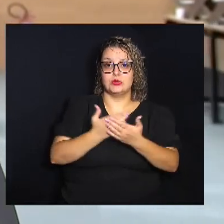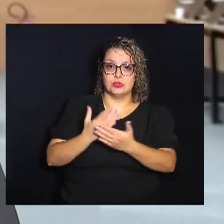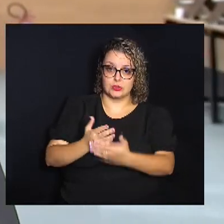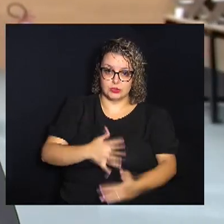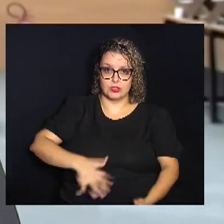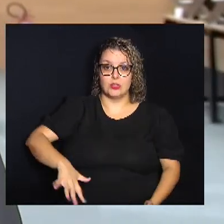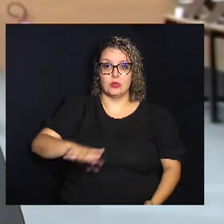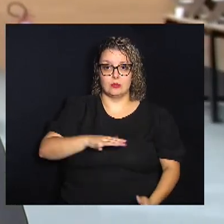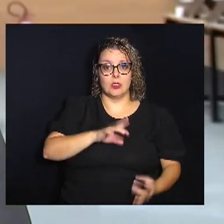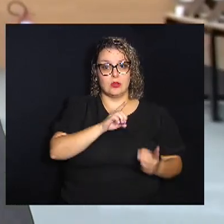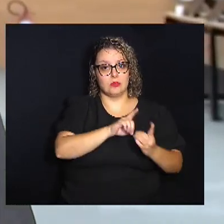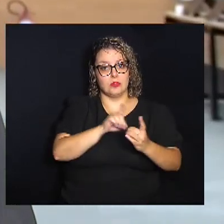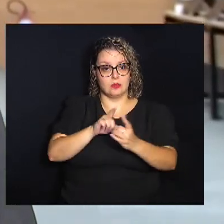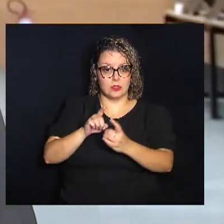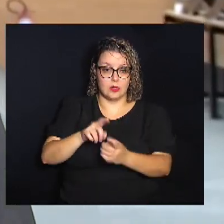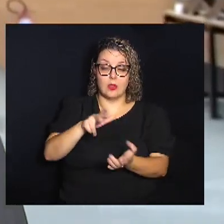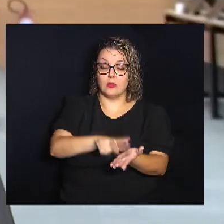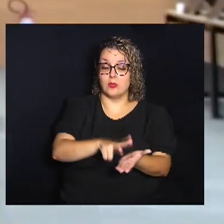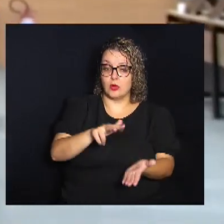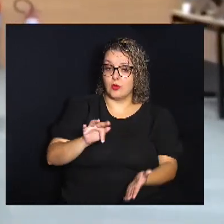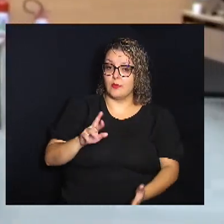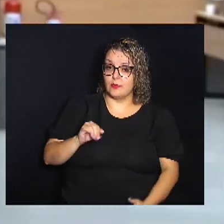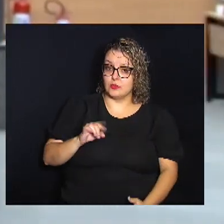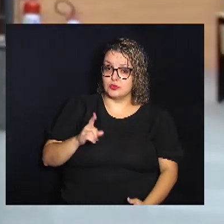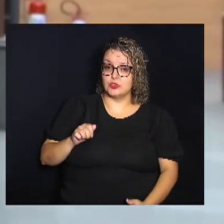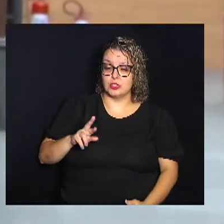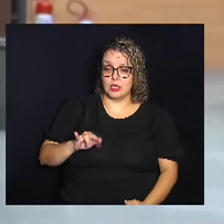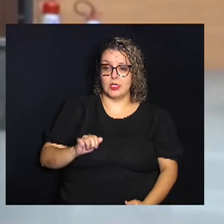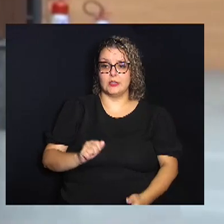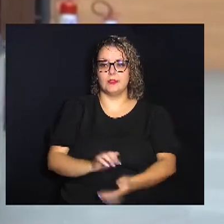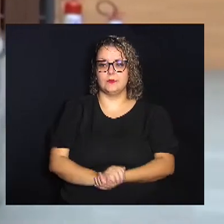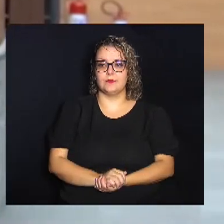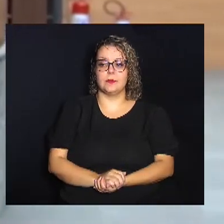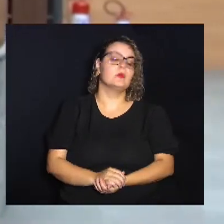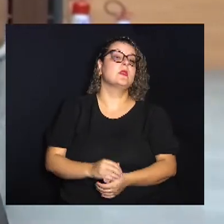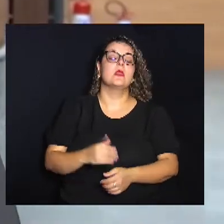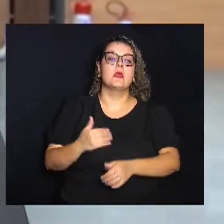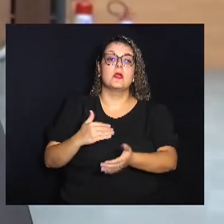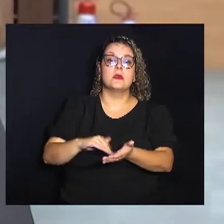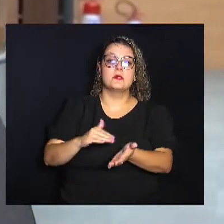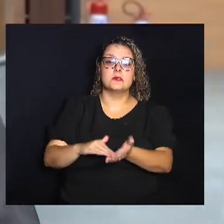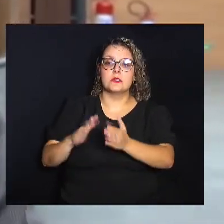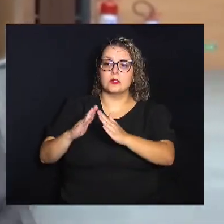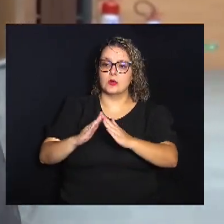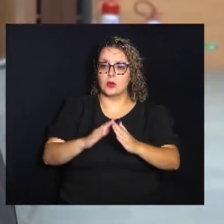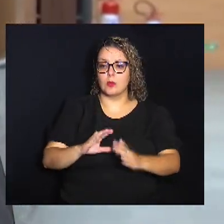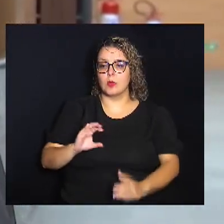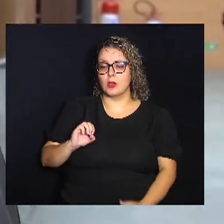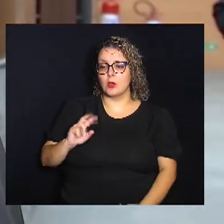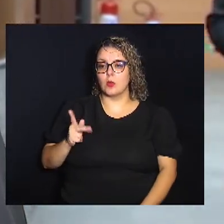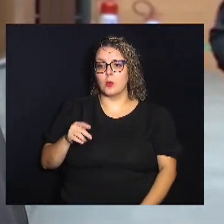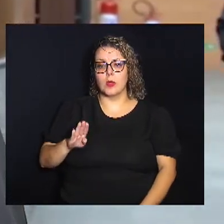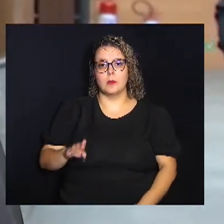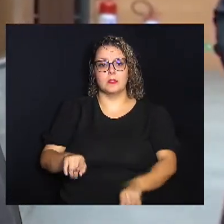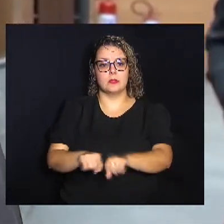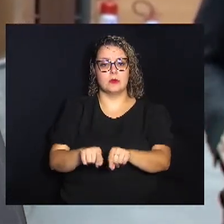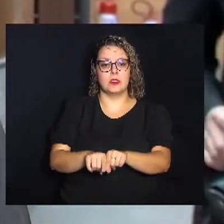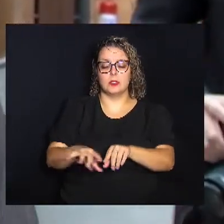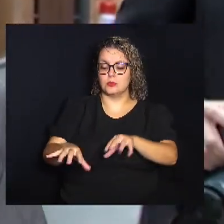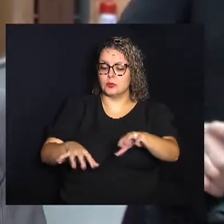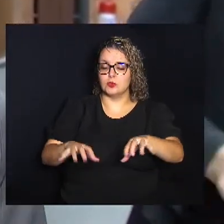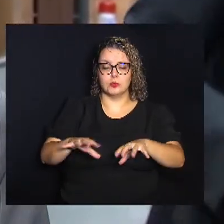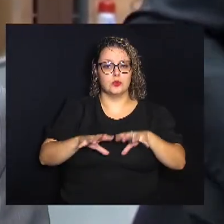seja contemplada com a regularização fundiária urbana. Tanto a Secretaria de Habitação quanto a Coab já tem todo um